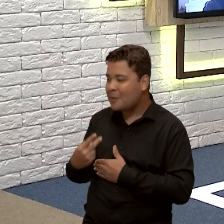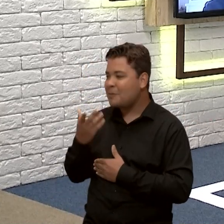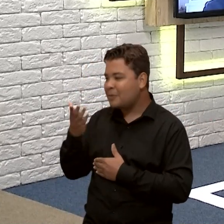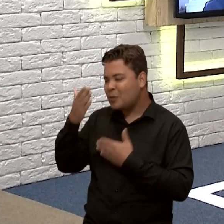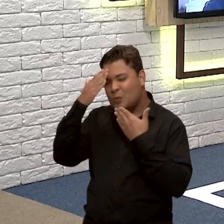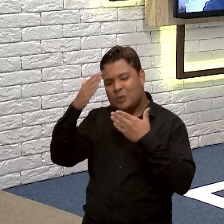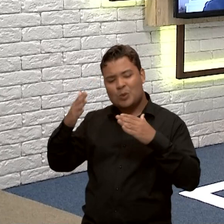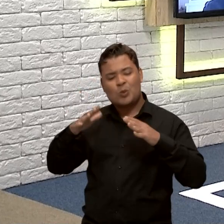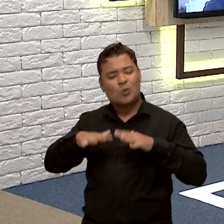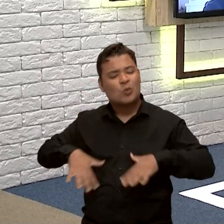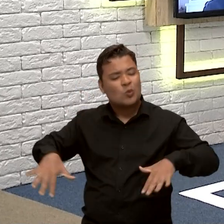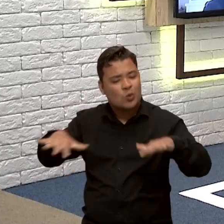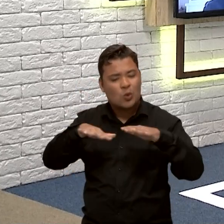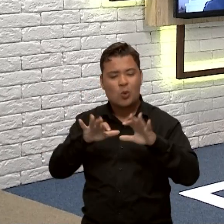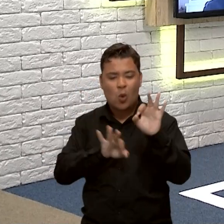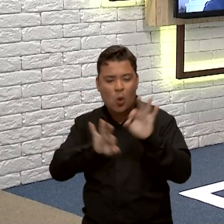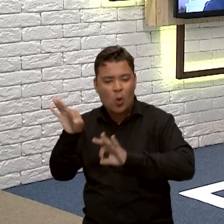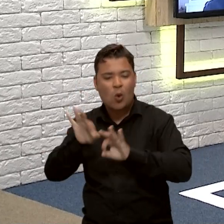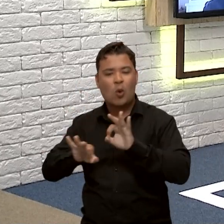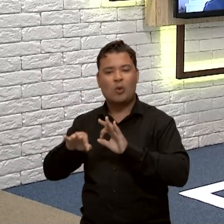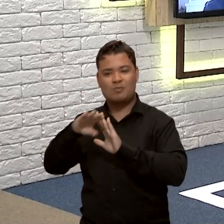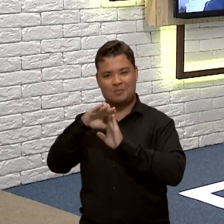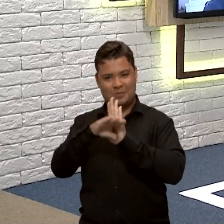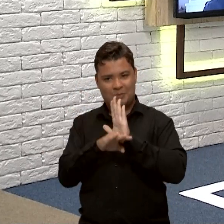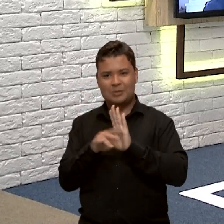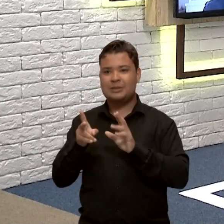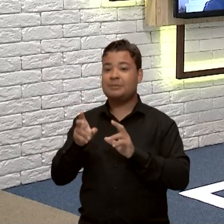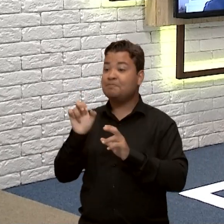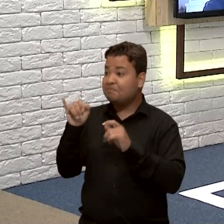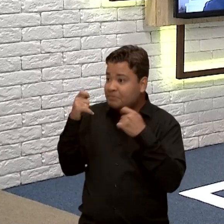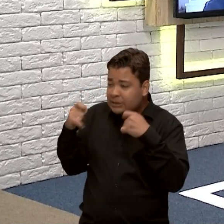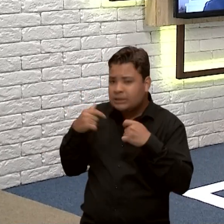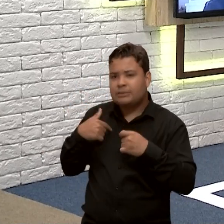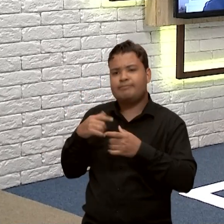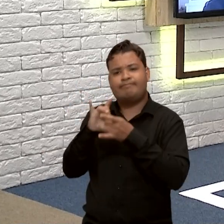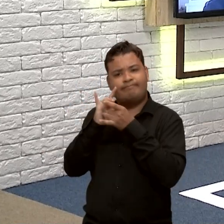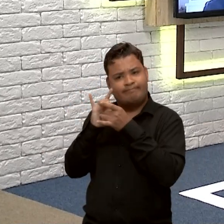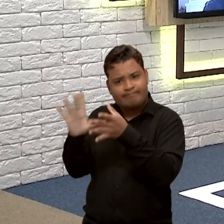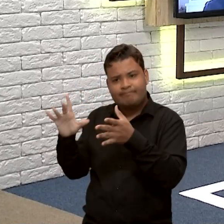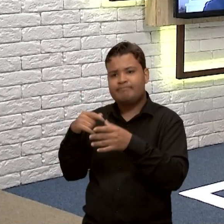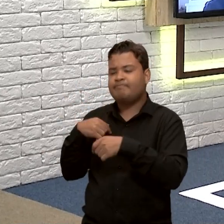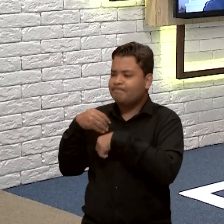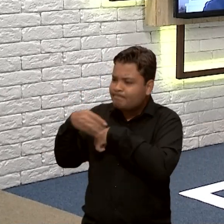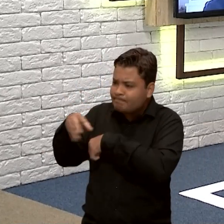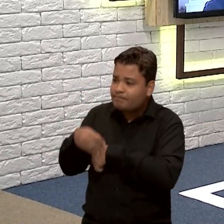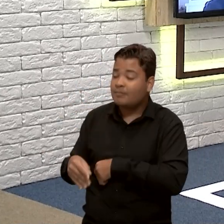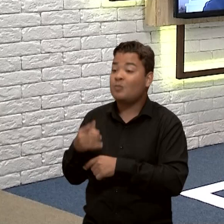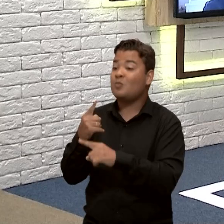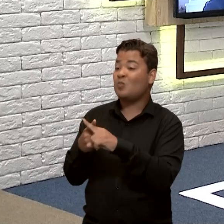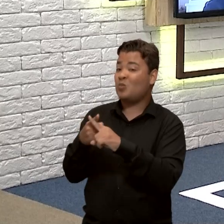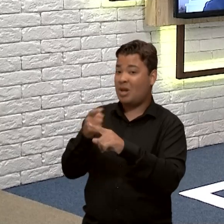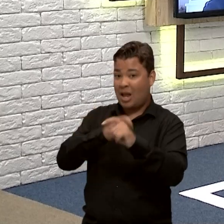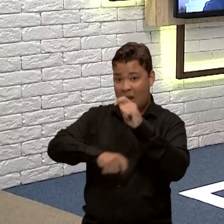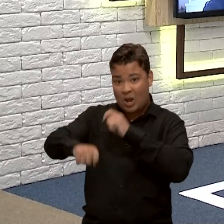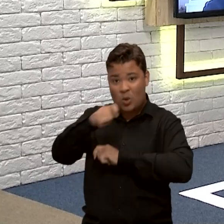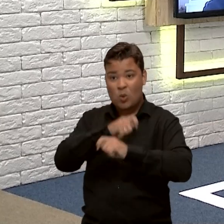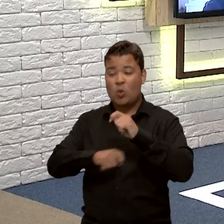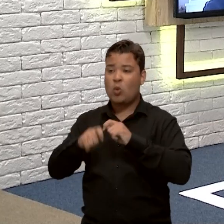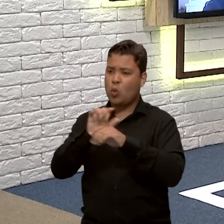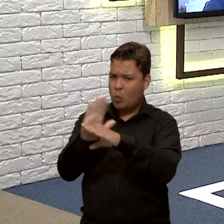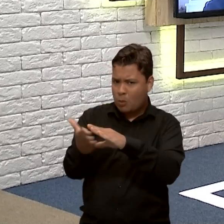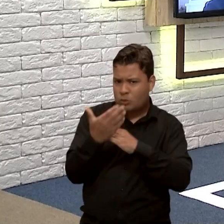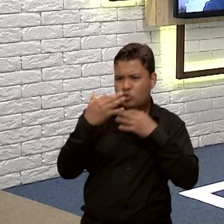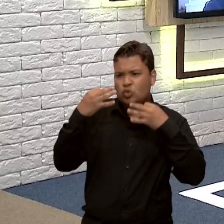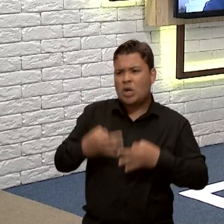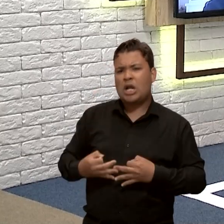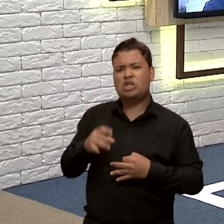mundo na organização aqui do programa. Fico sempre à disposição e reforço também essa ideia de que a economia solidária não é só uma economia